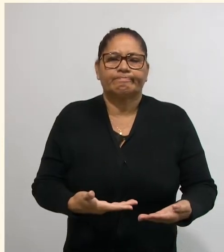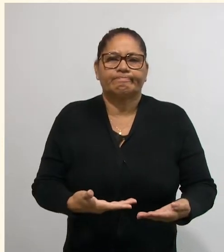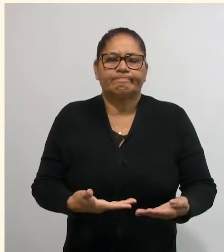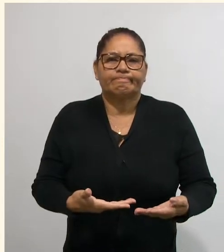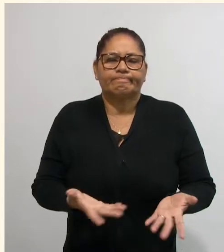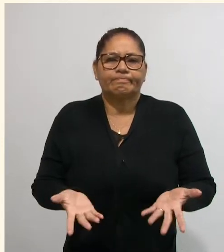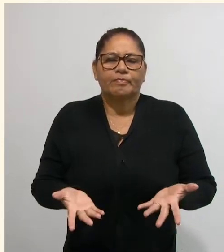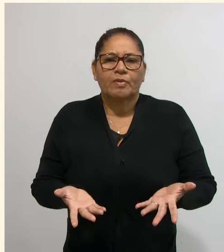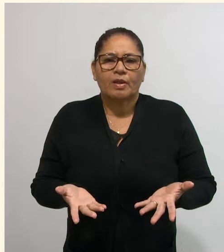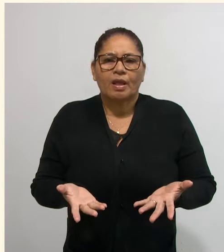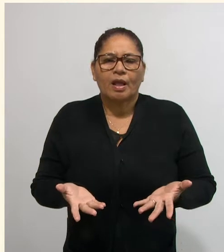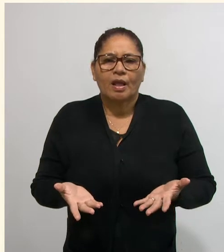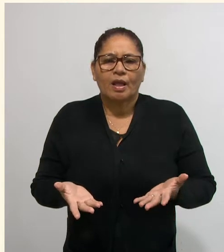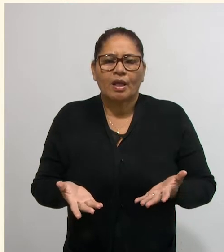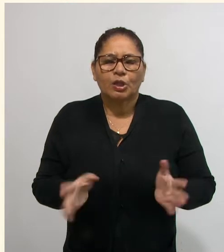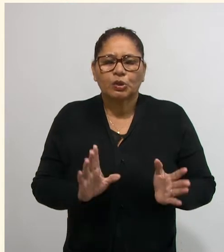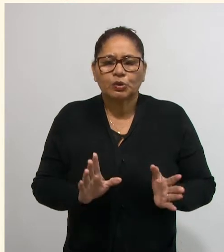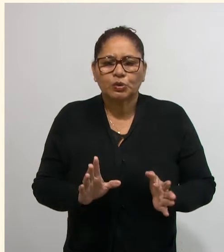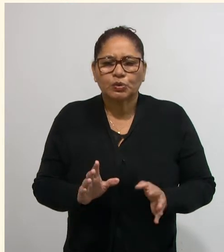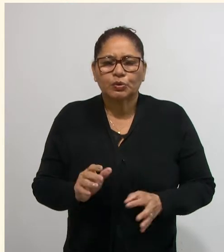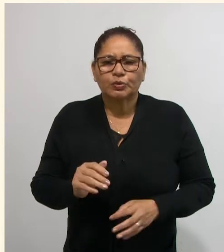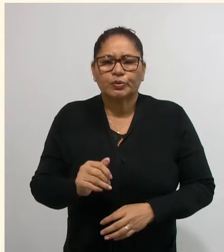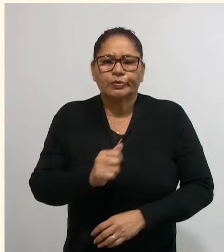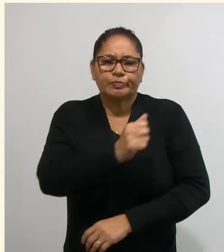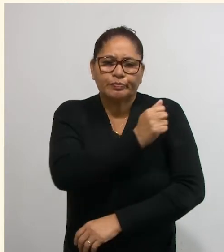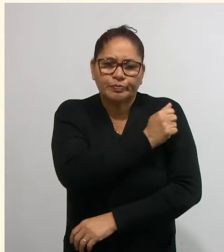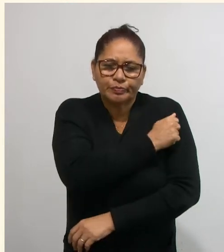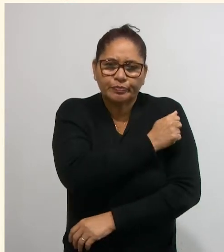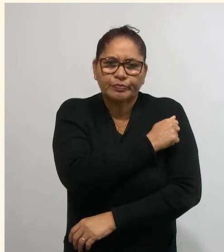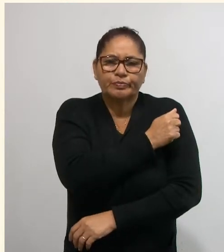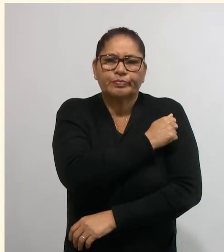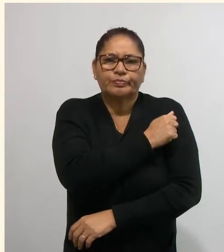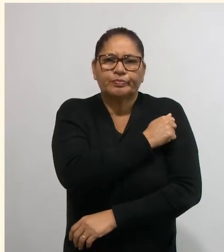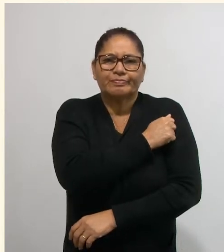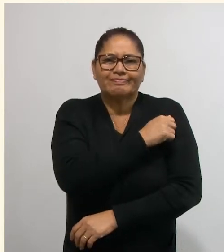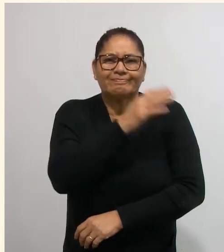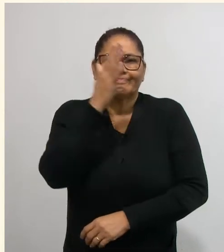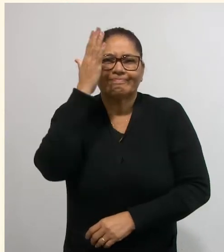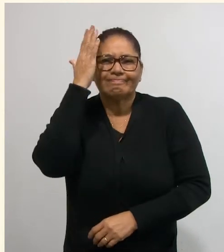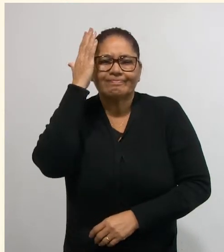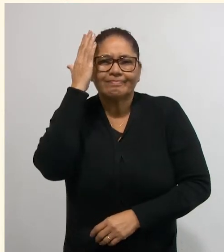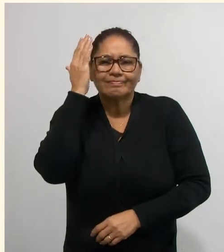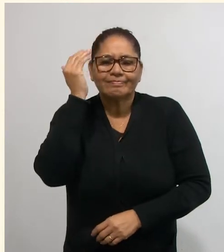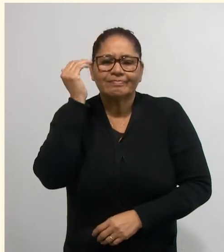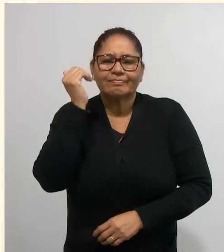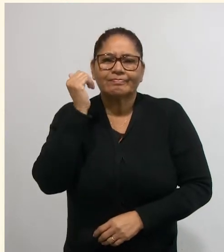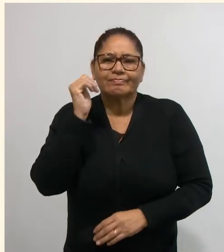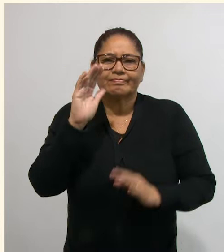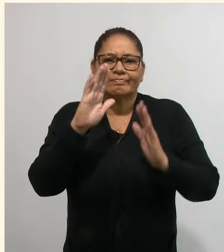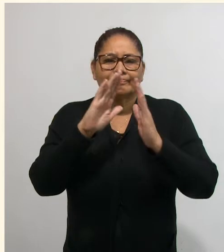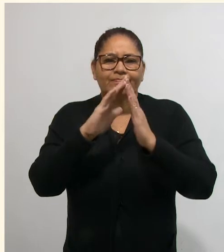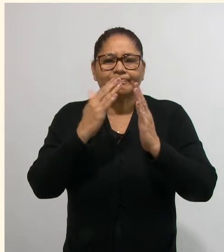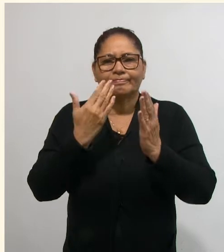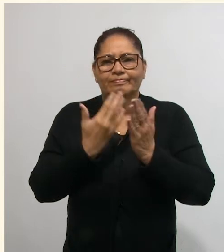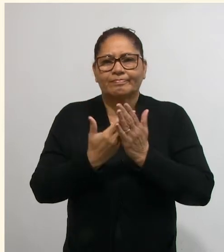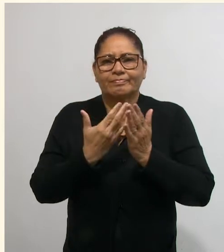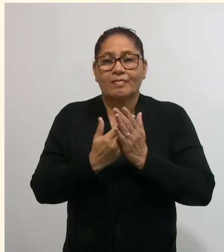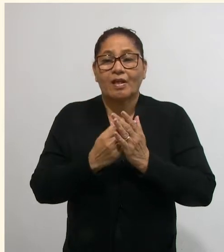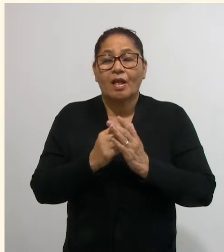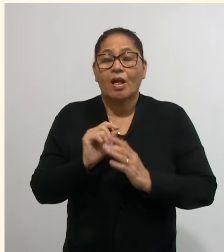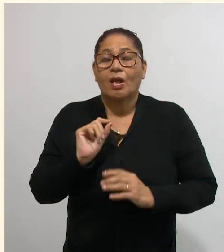cognoscitiva entre o aluno e os saberes escolares. Ou seja,